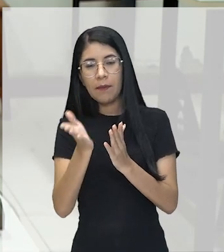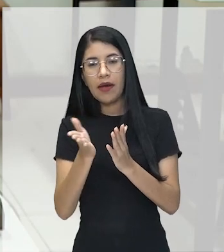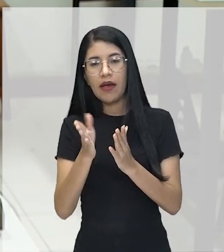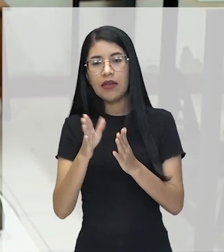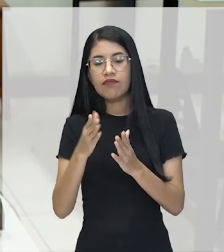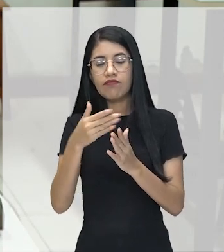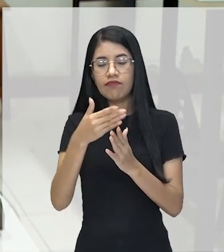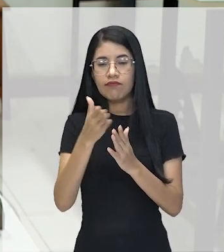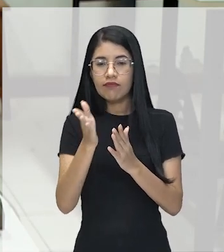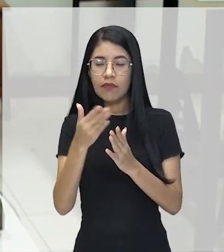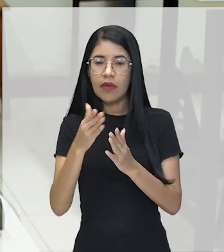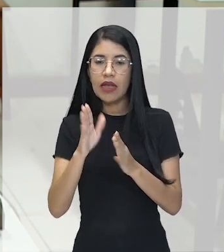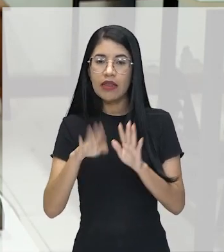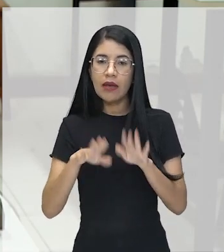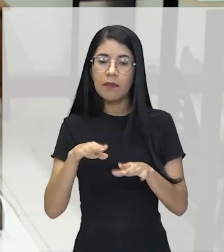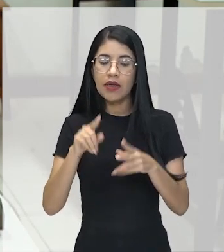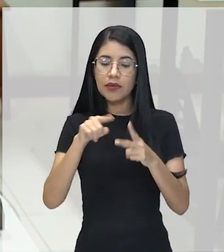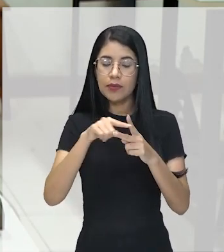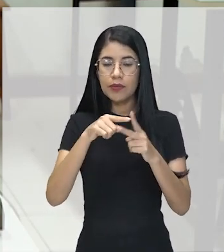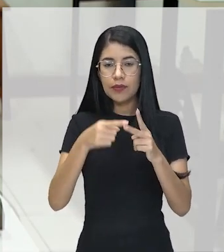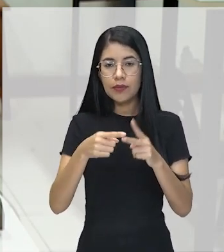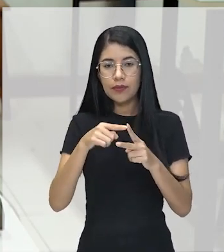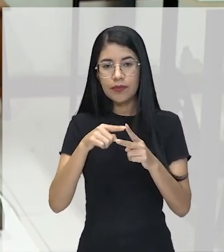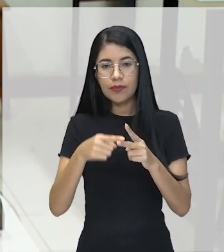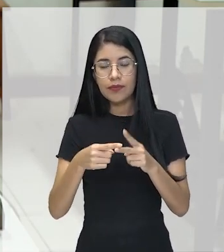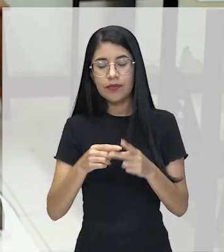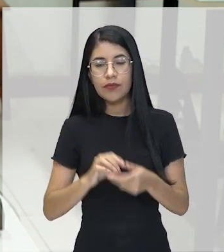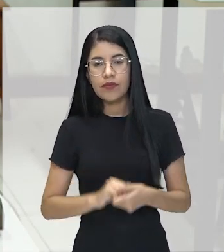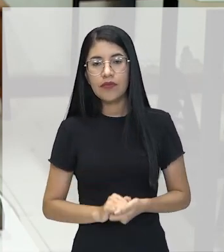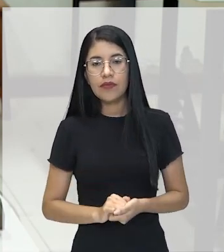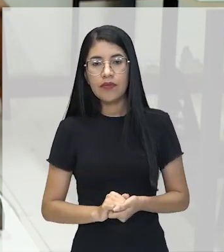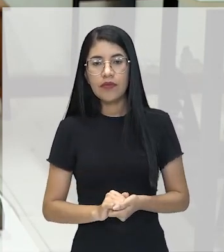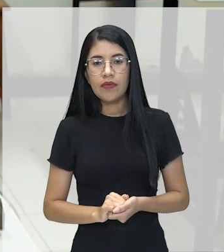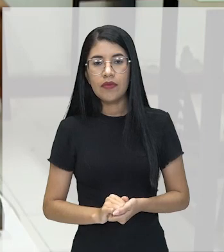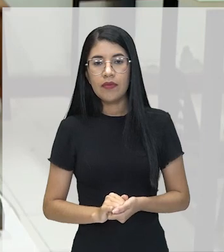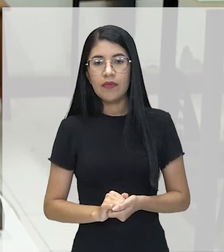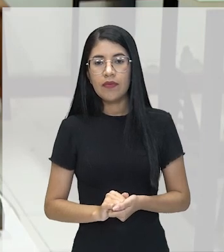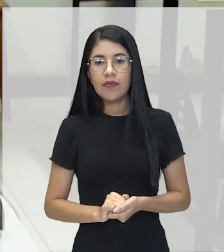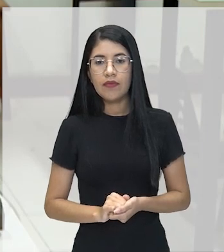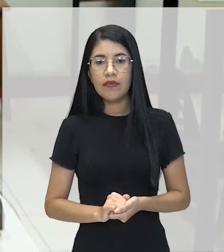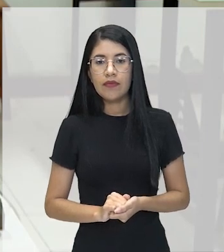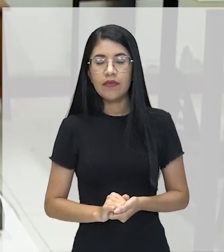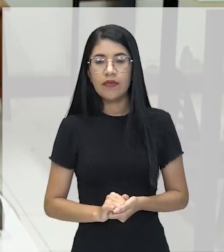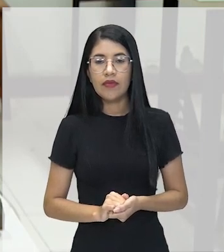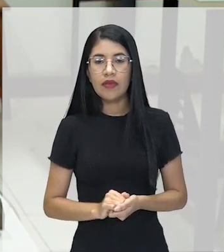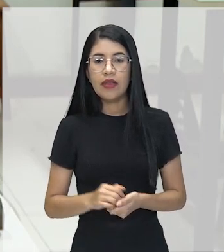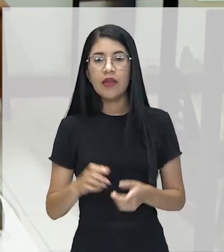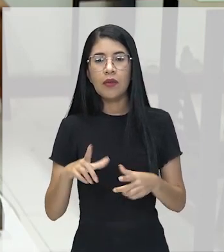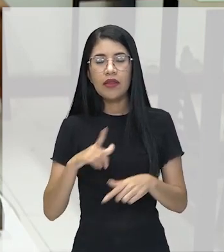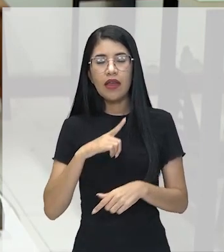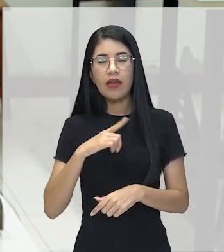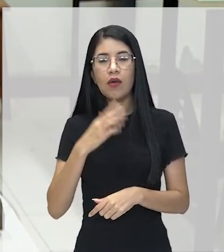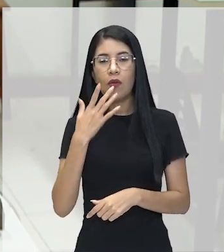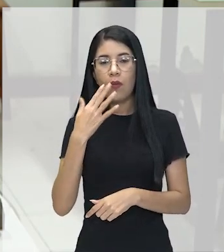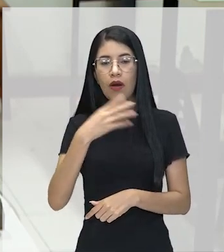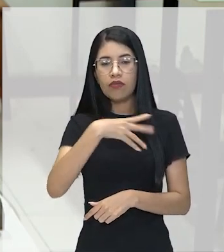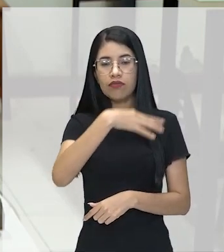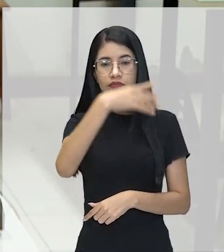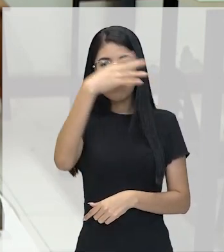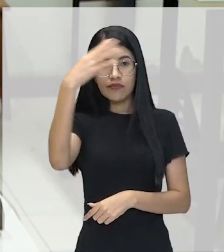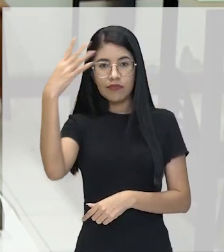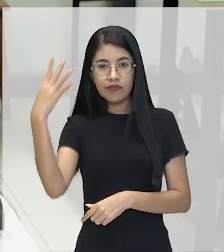vimos aqui no experimento. E isso, então, abre o espectro da luz e nós vimos o belo arco-íris no